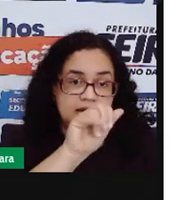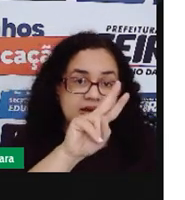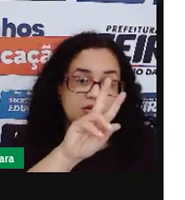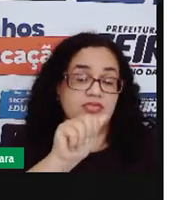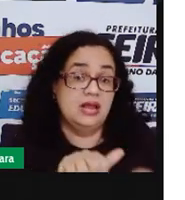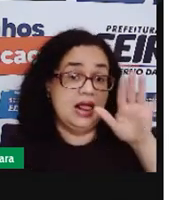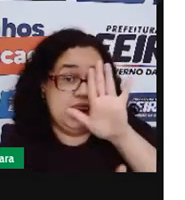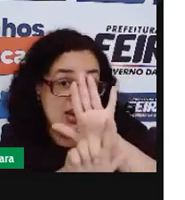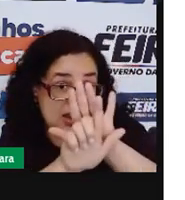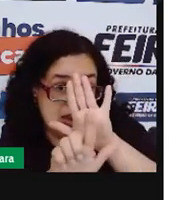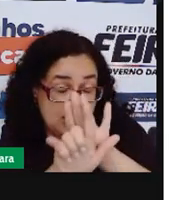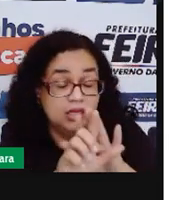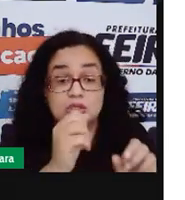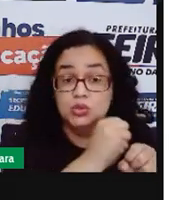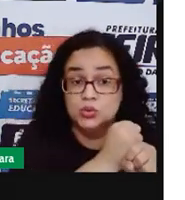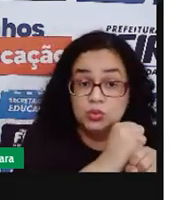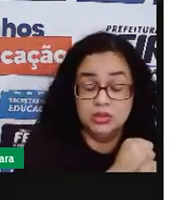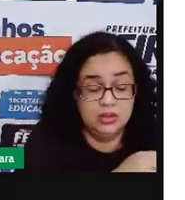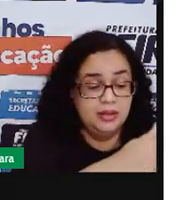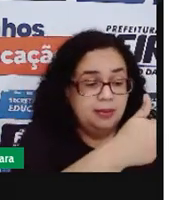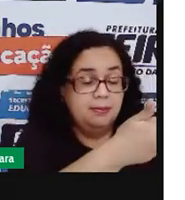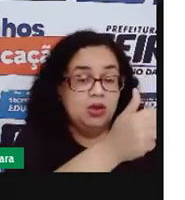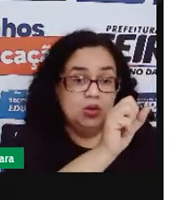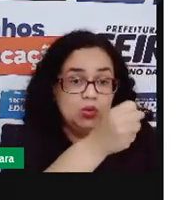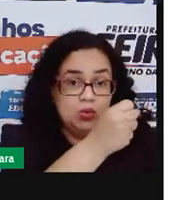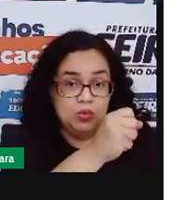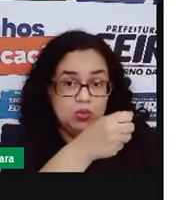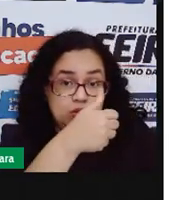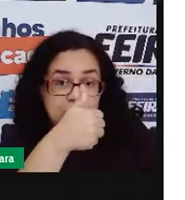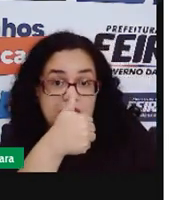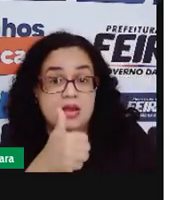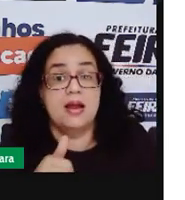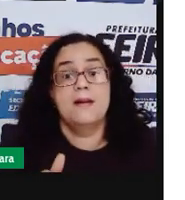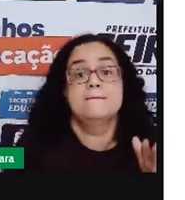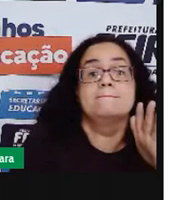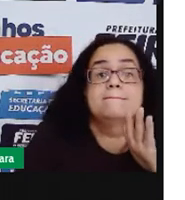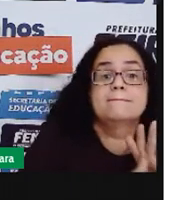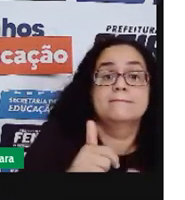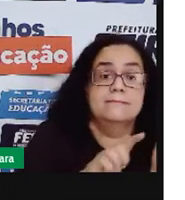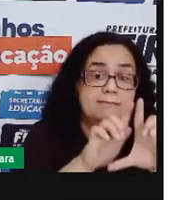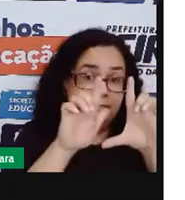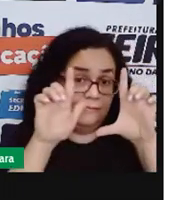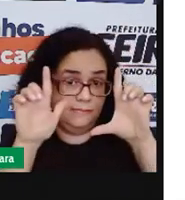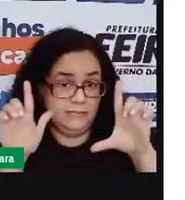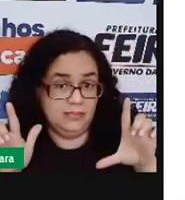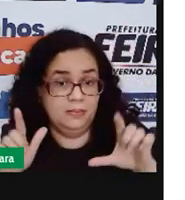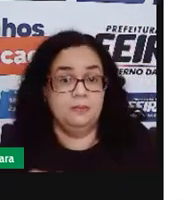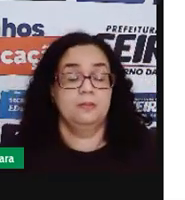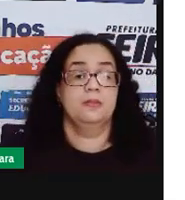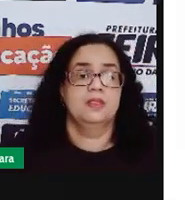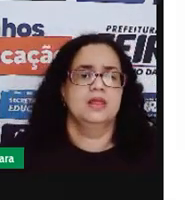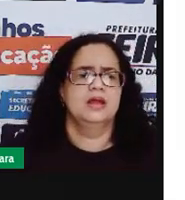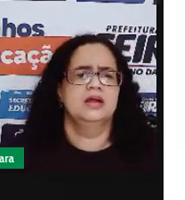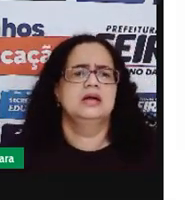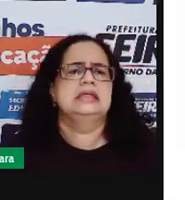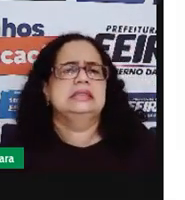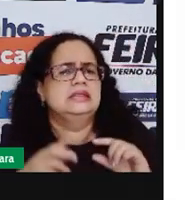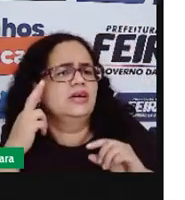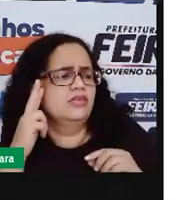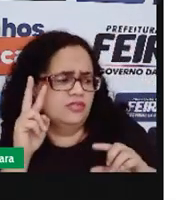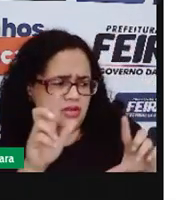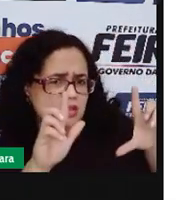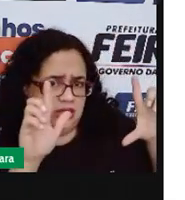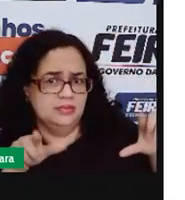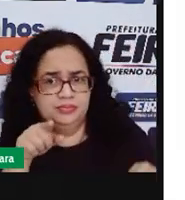Em 1881, a Lei Saraiva instituiu pela primeira vez o título de eleitor. Aquele que você viu